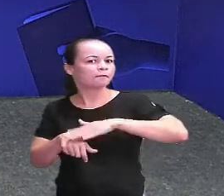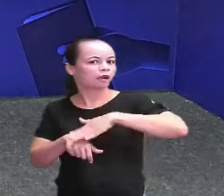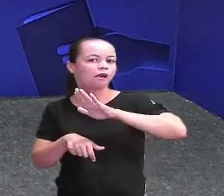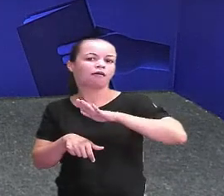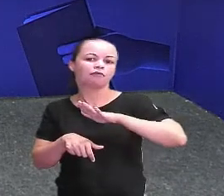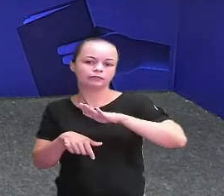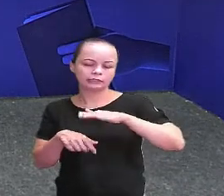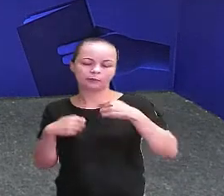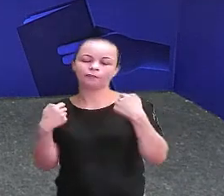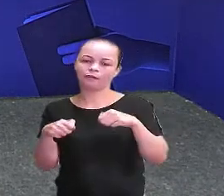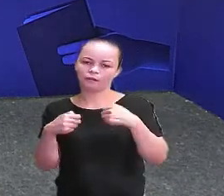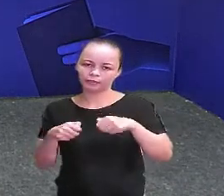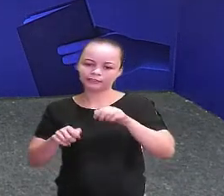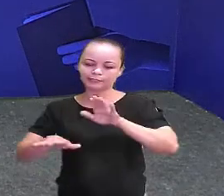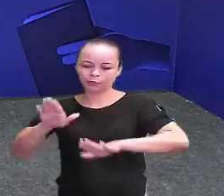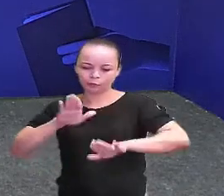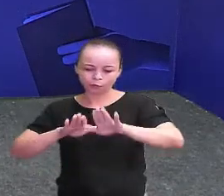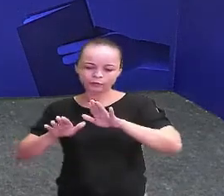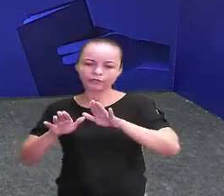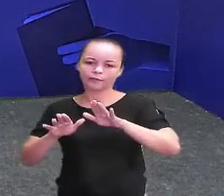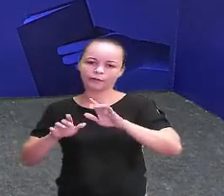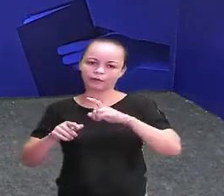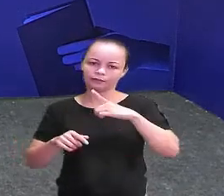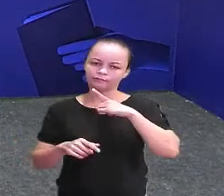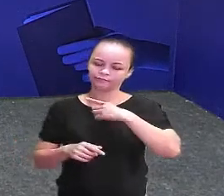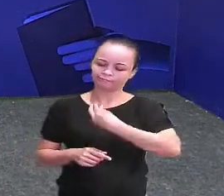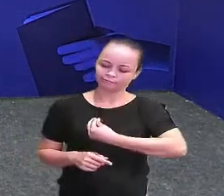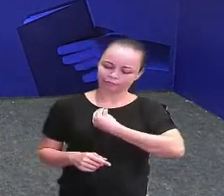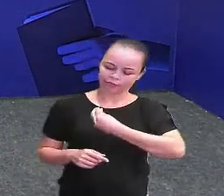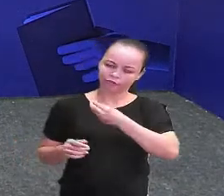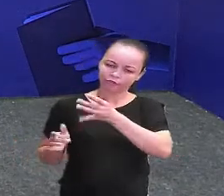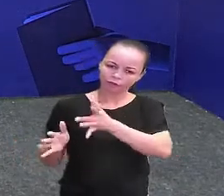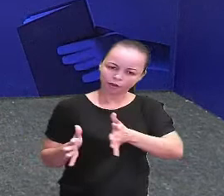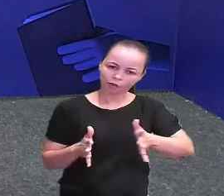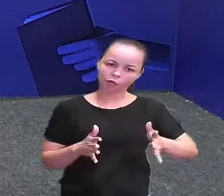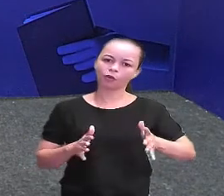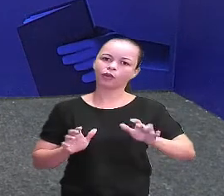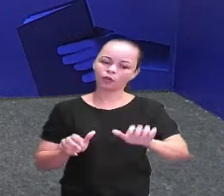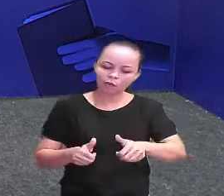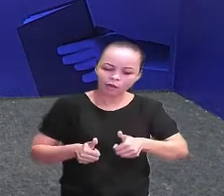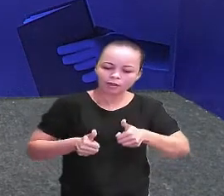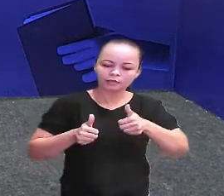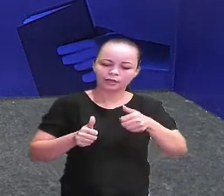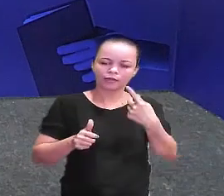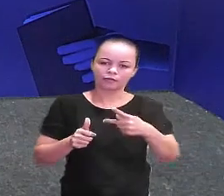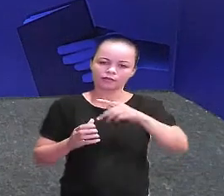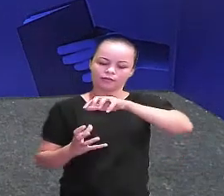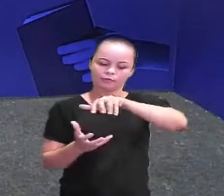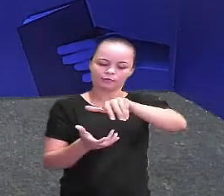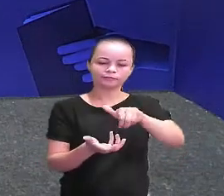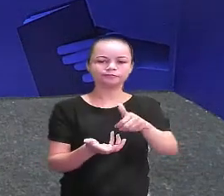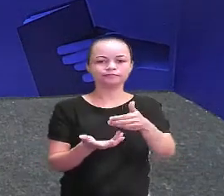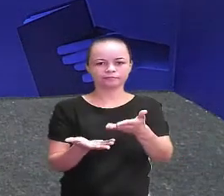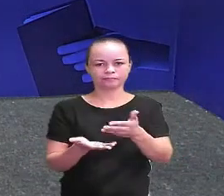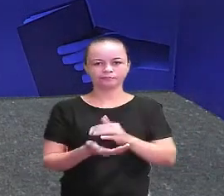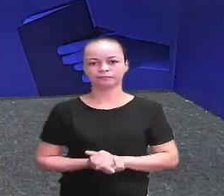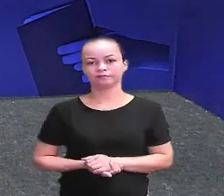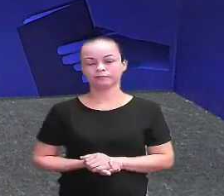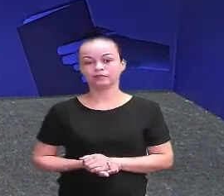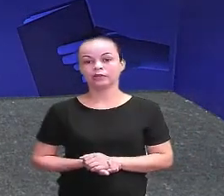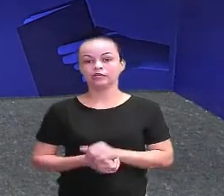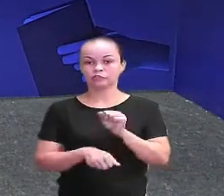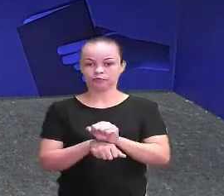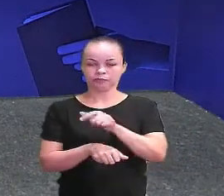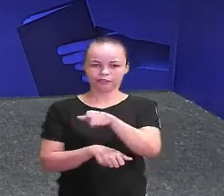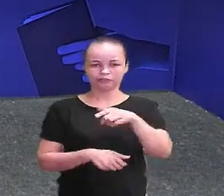para poder ter, ó, uma vida longa e com qualidade dentro desse nosso planeta, tá certo? Espero que todos